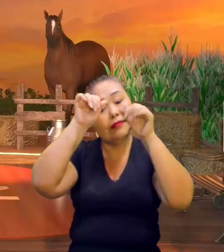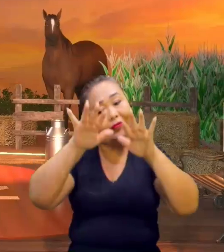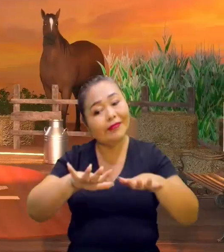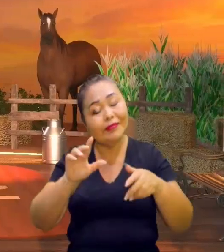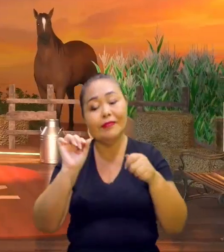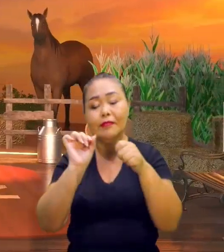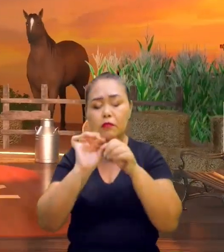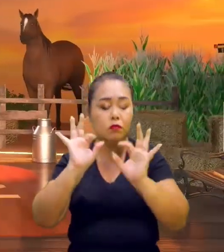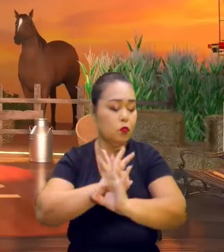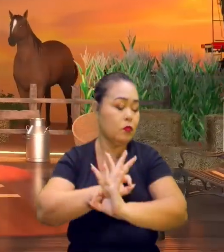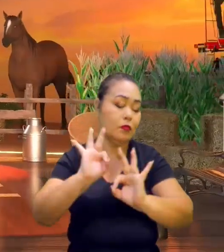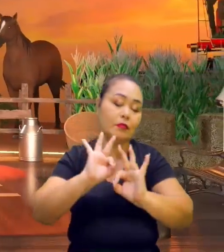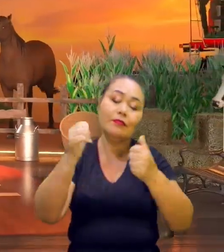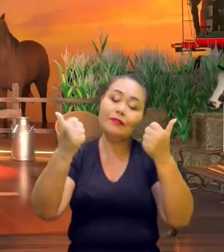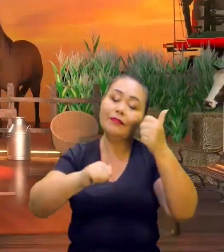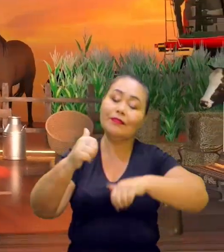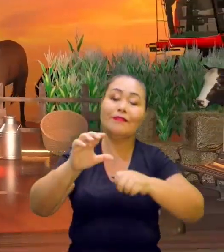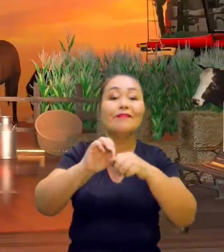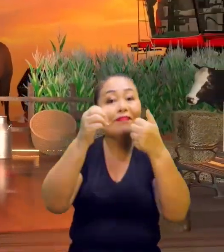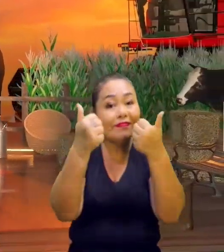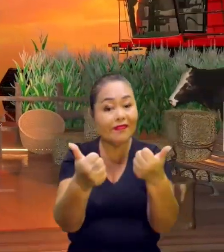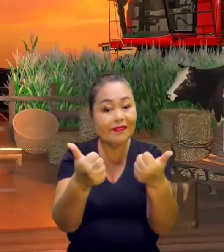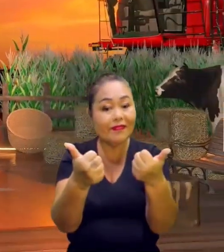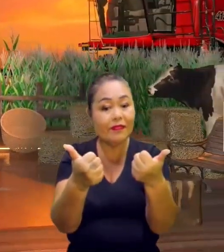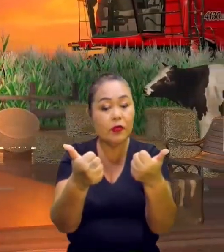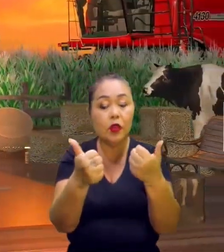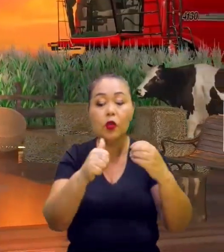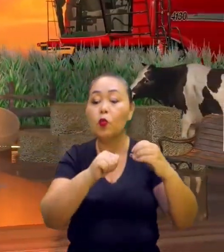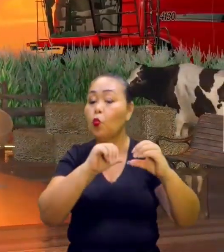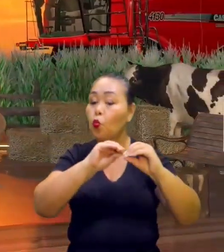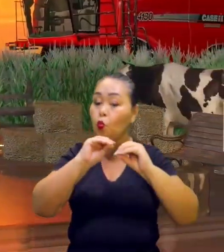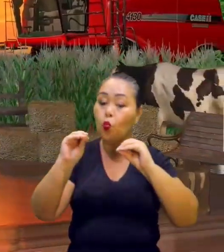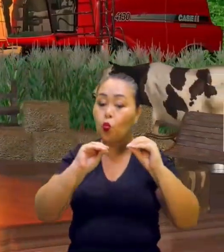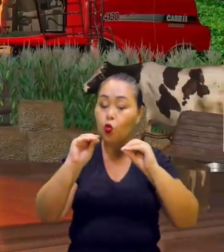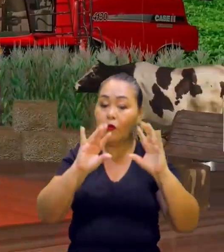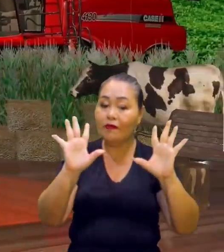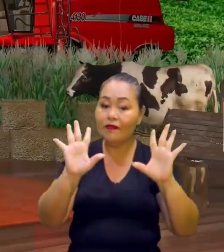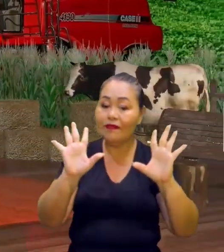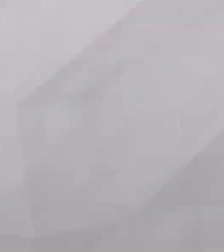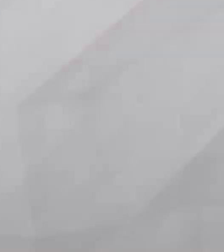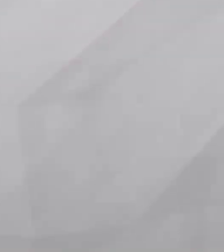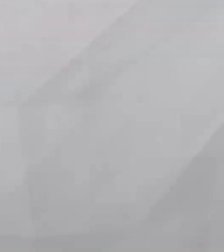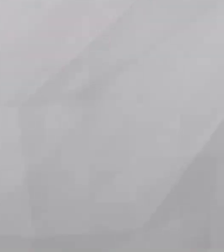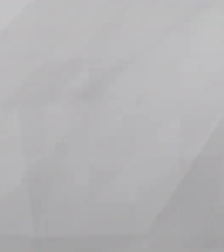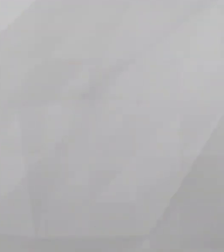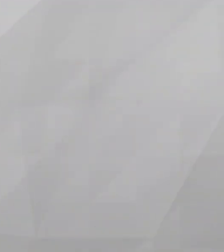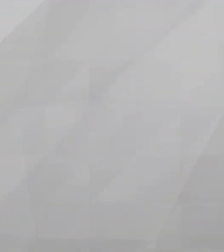faça uma excelente avaliação, tudo bem? Beijo grande e tchau, tchau.